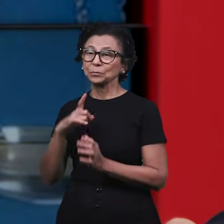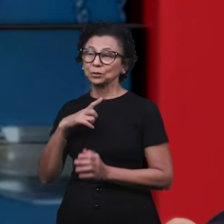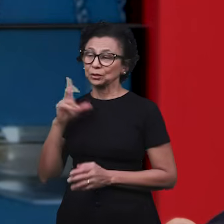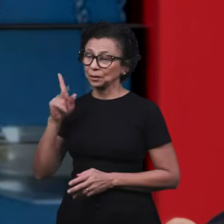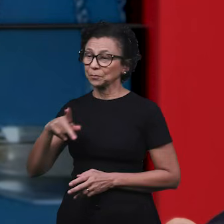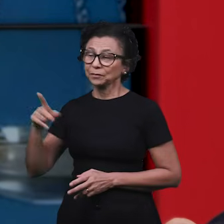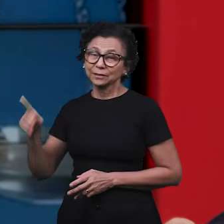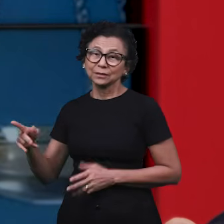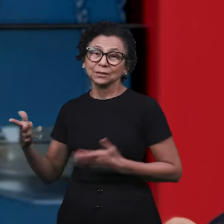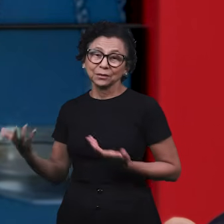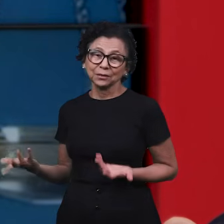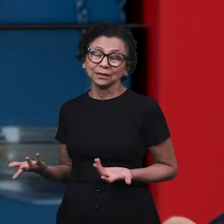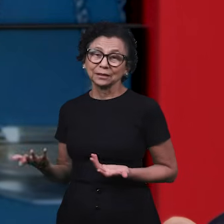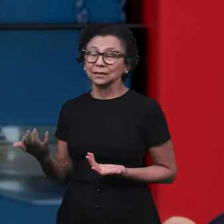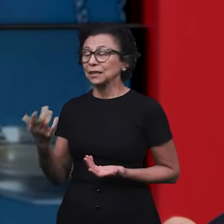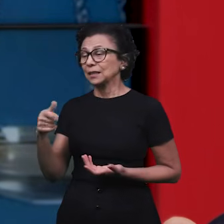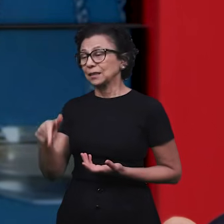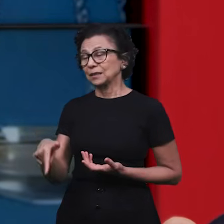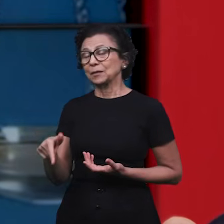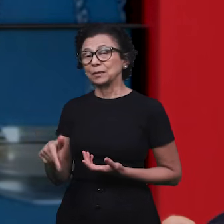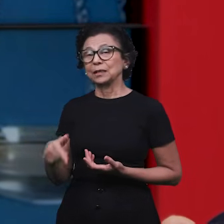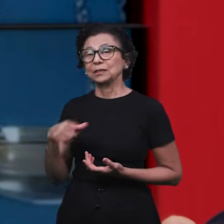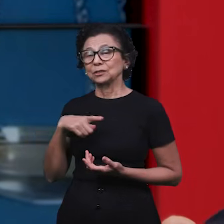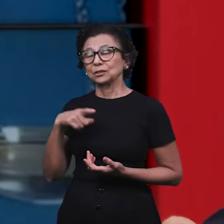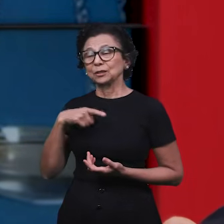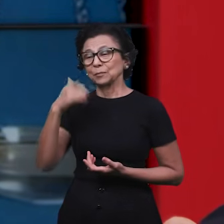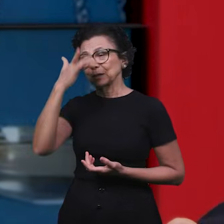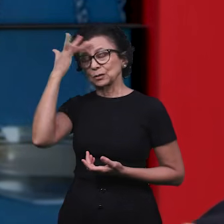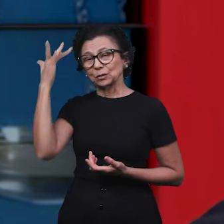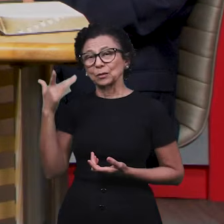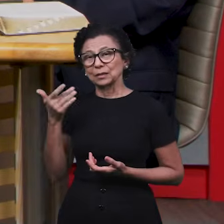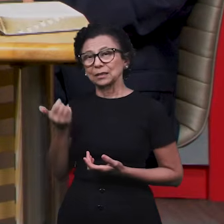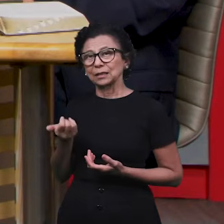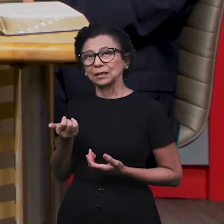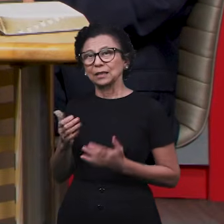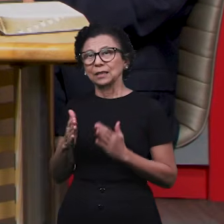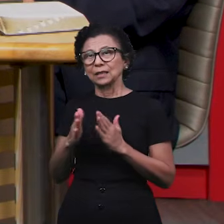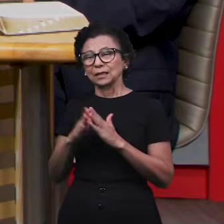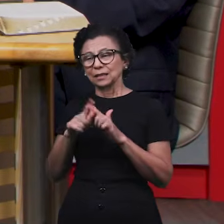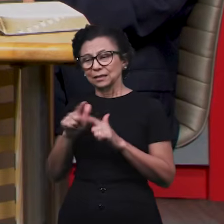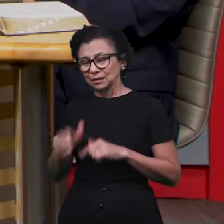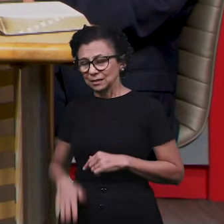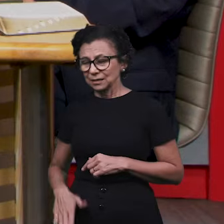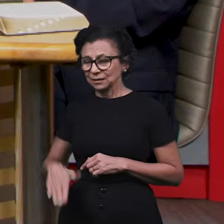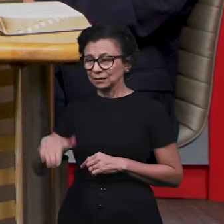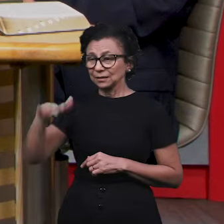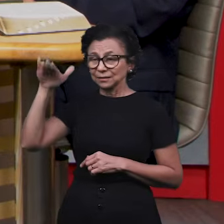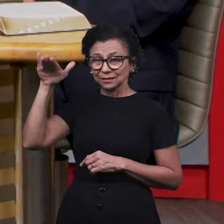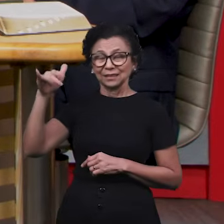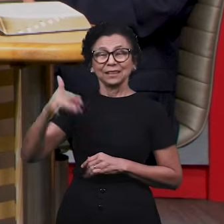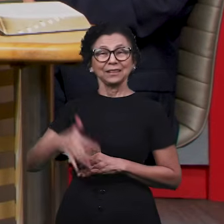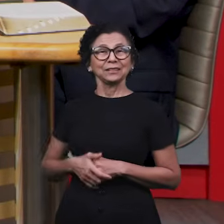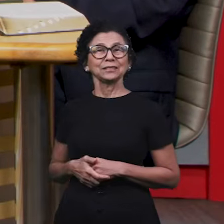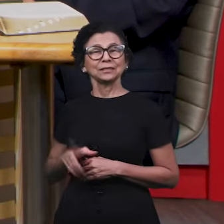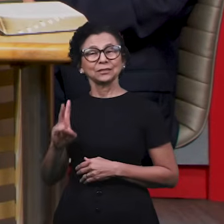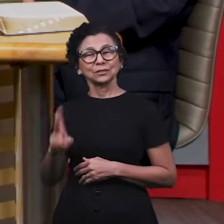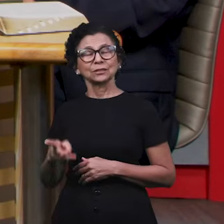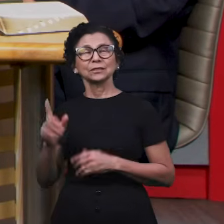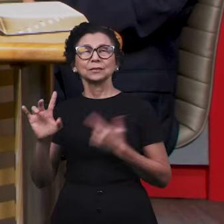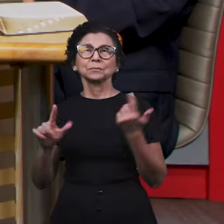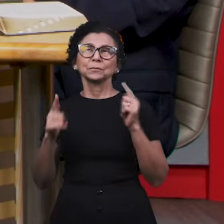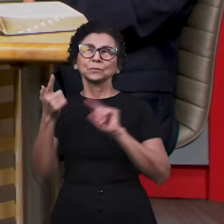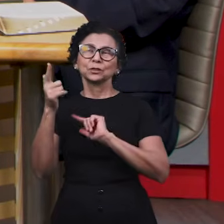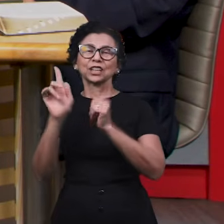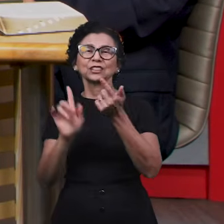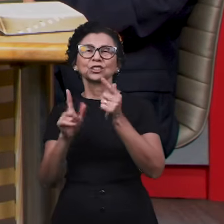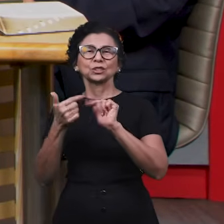crianças que cresceram, se tornaram jovens e estão ali, e elas continuaram, né? Eu achei aquilo